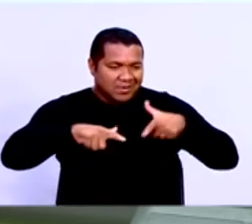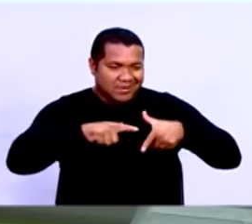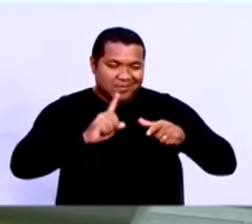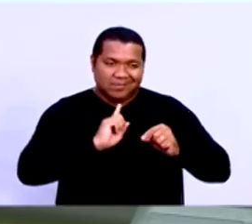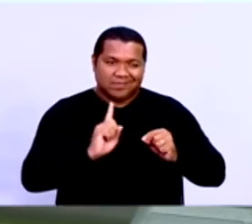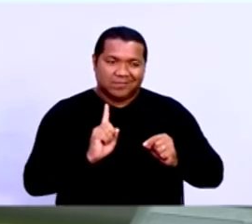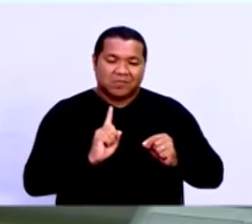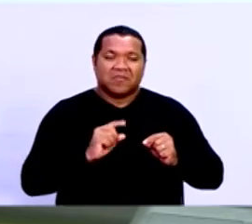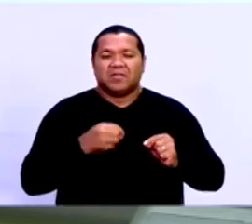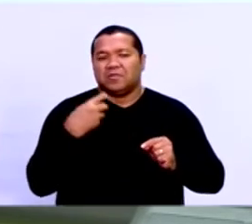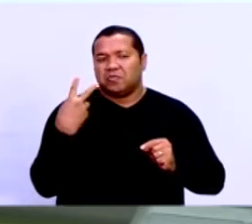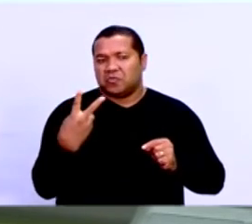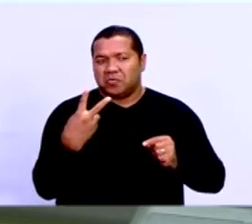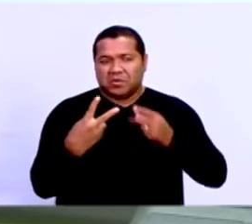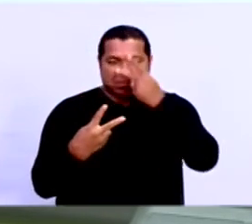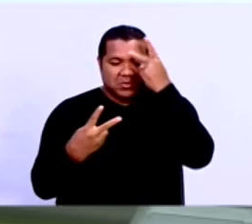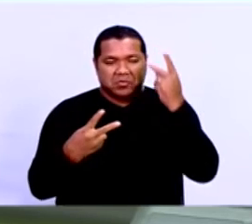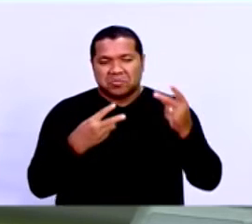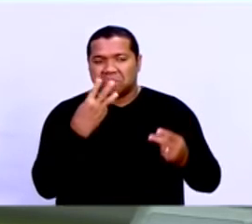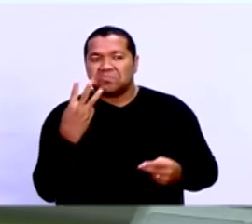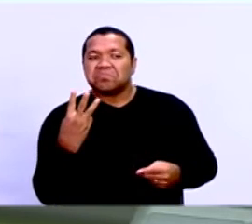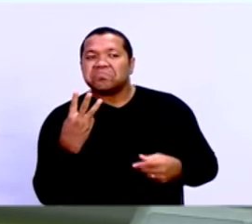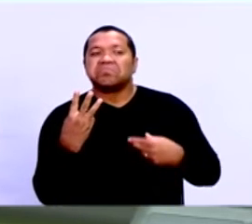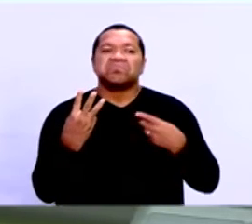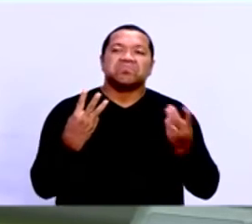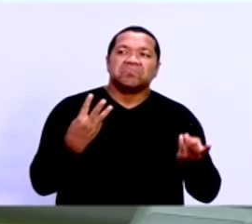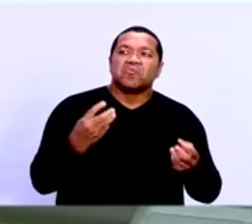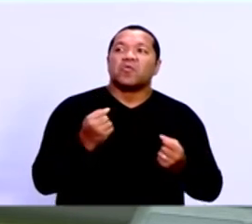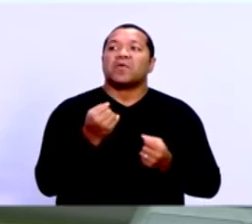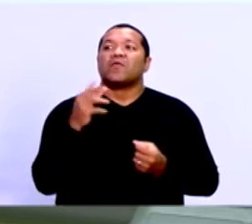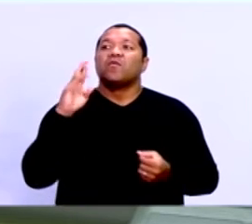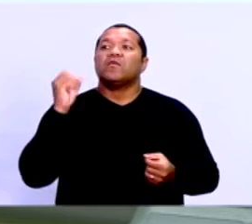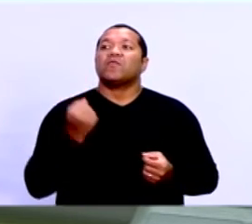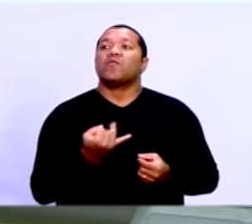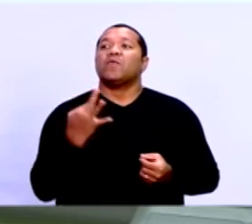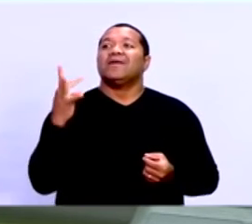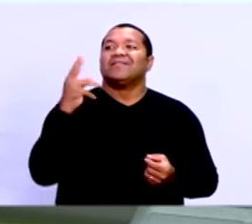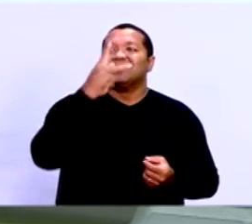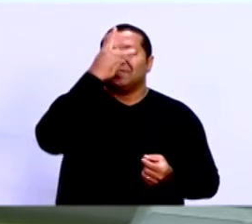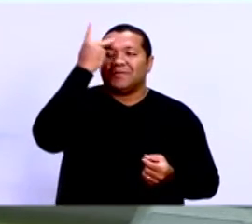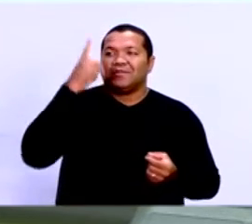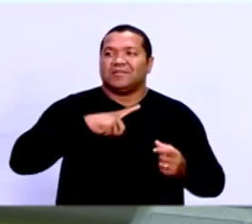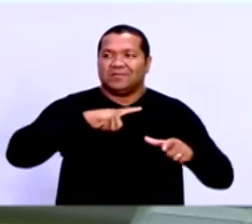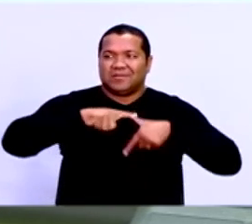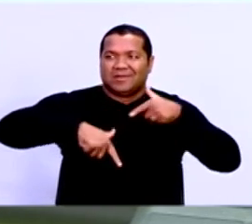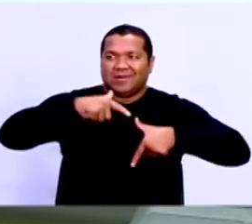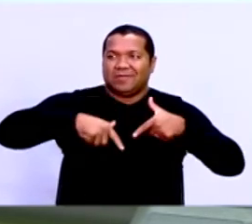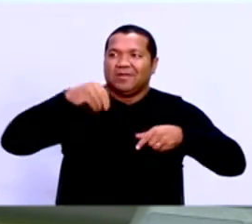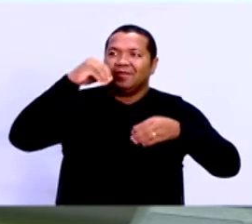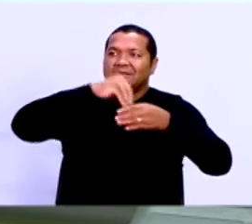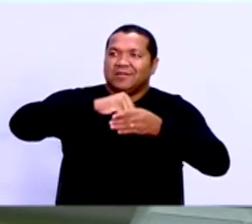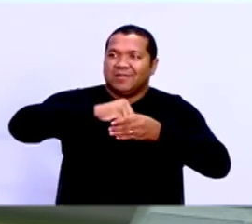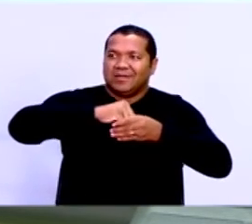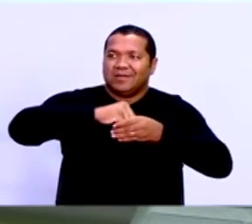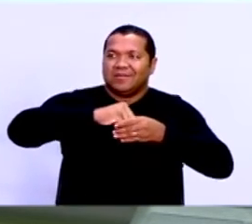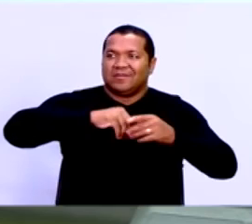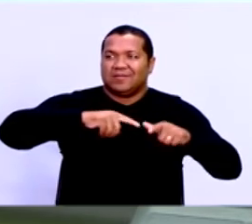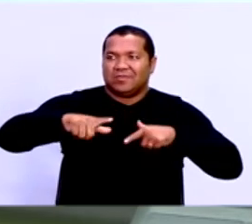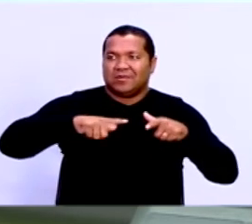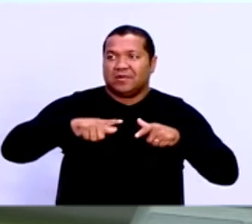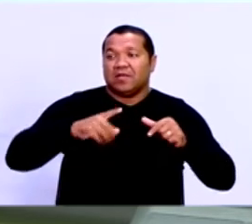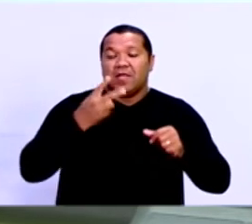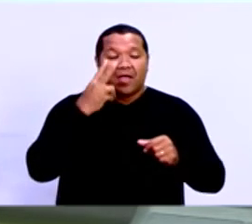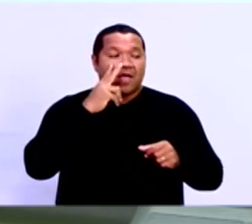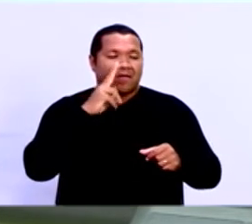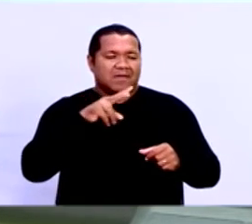isso eu vou ter mais dois mas três quem vai fazer o índice de ter muitos programadores fazendo a mesma